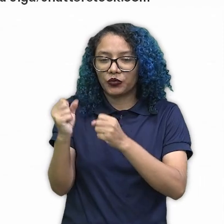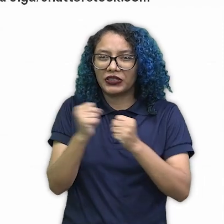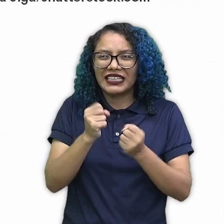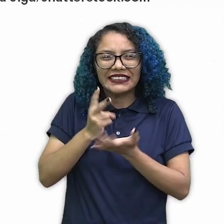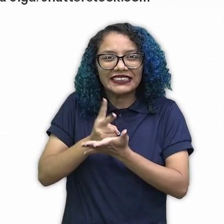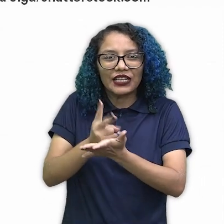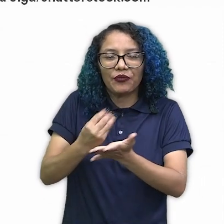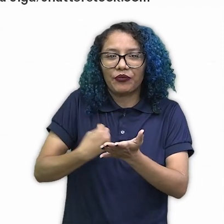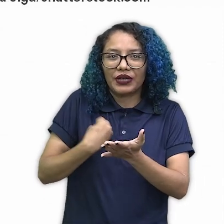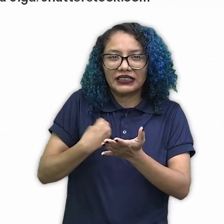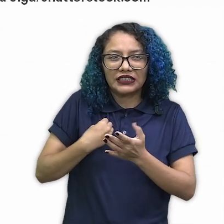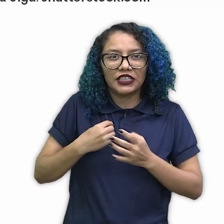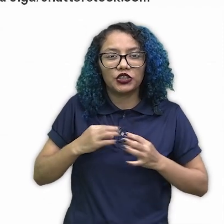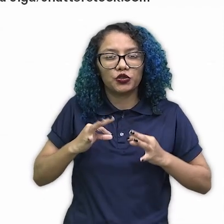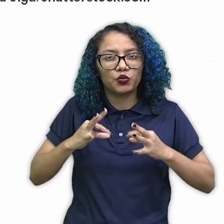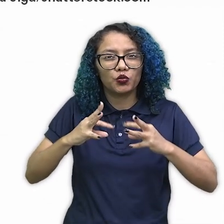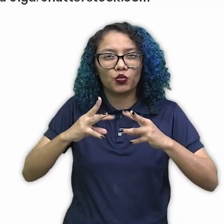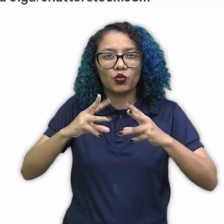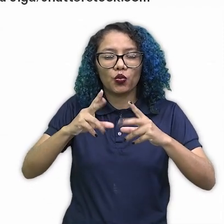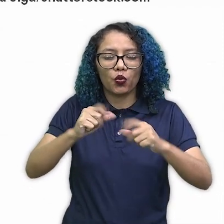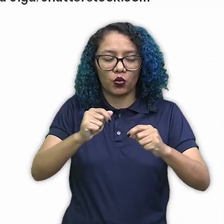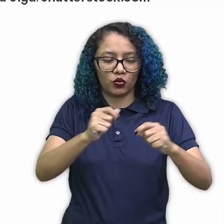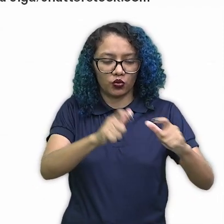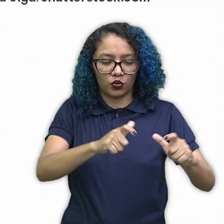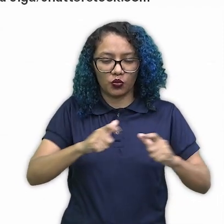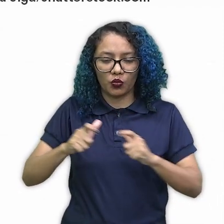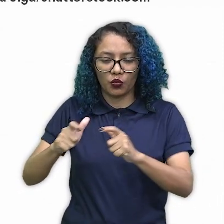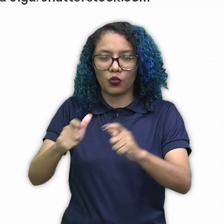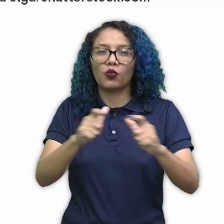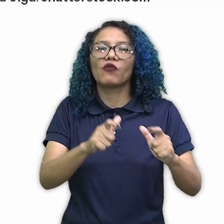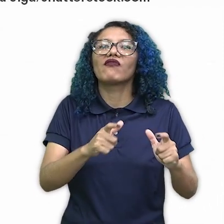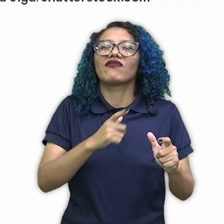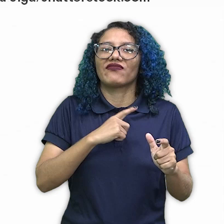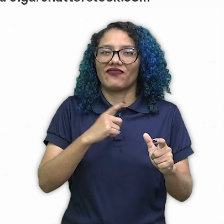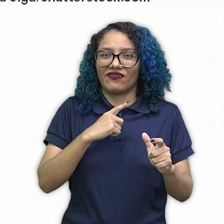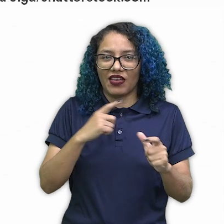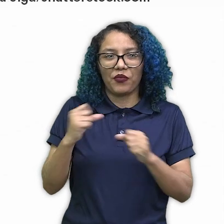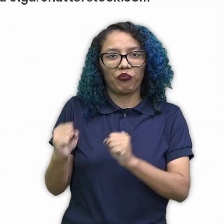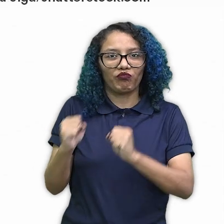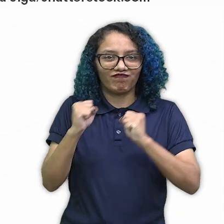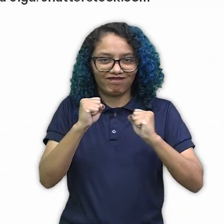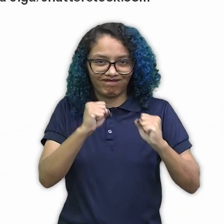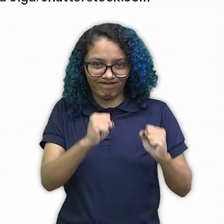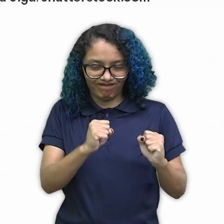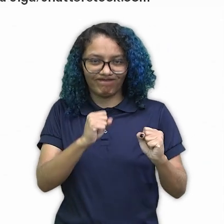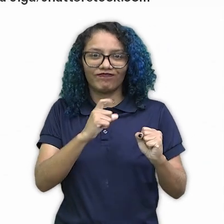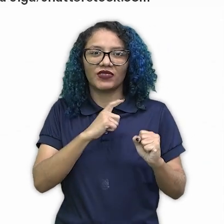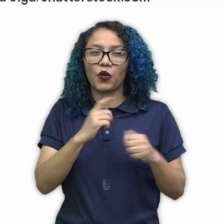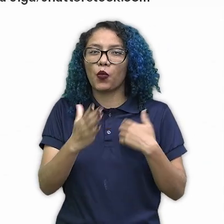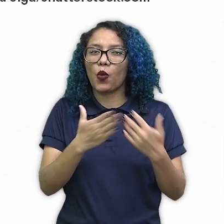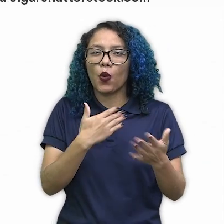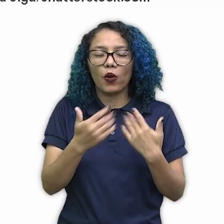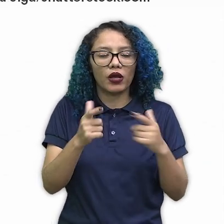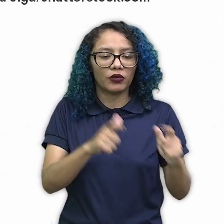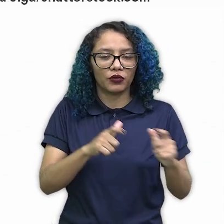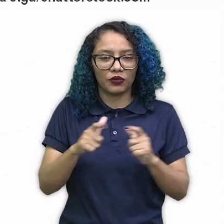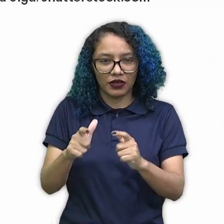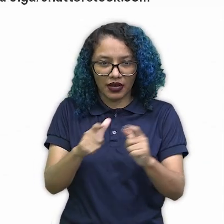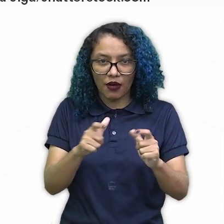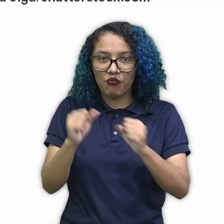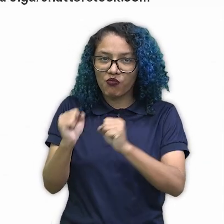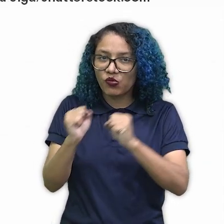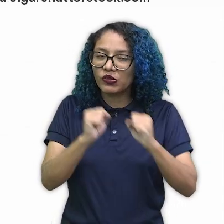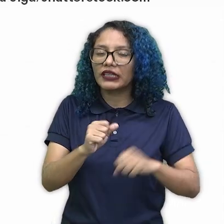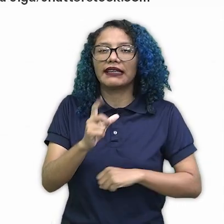onipresença do poder. Ele está em toda parte, tá bom? Em qualquer lugar que você vá, que você se vire, tem